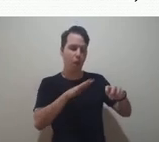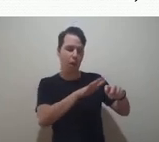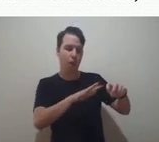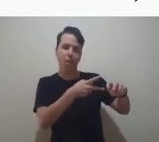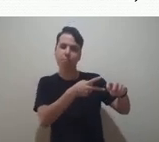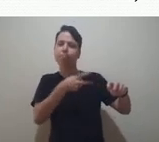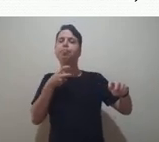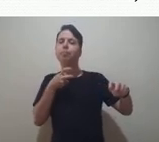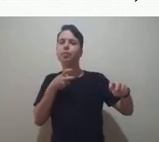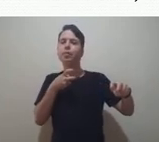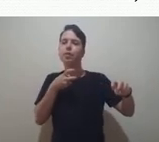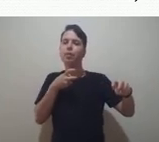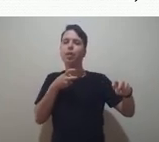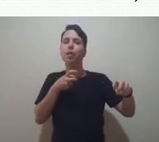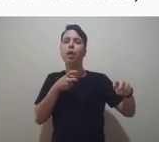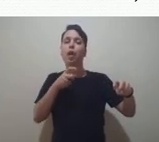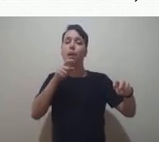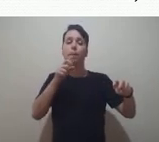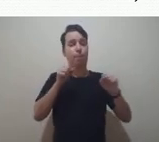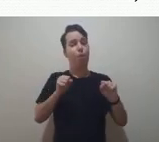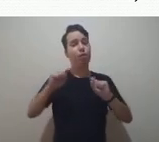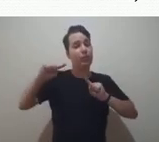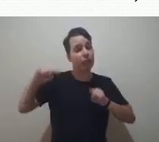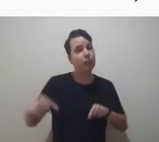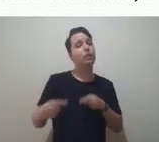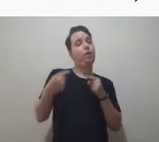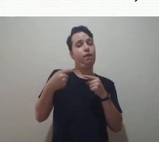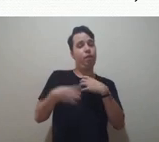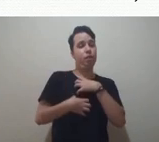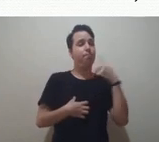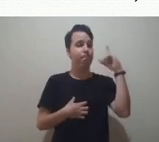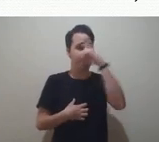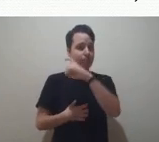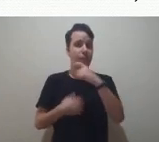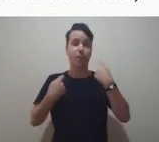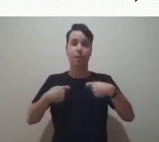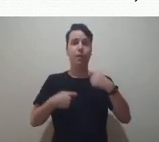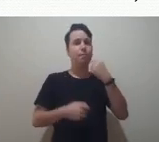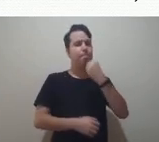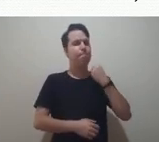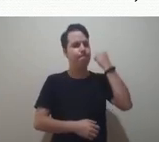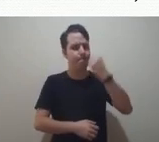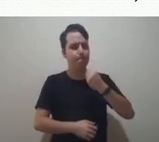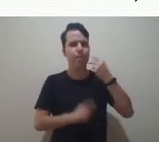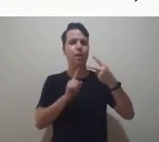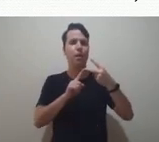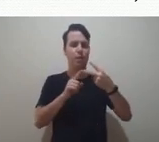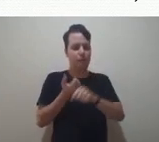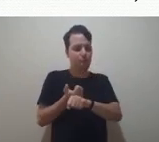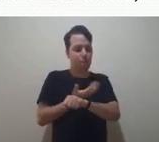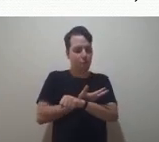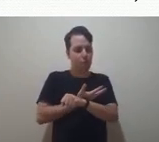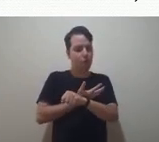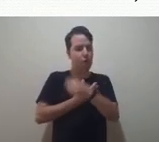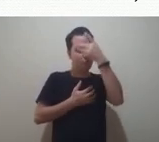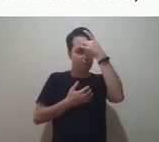Então, o diagnóstico dos maus tratos ele acaba sendo muito desafiador. Ele requer experiência, preparação